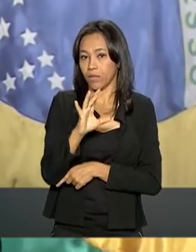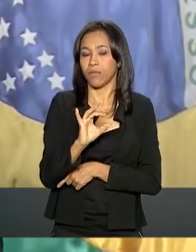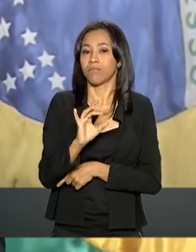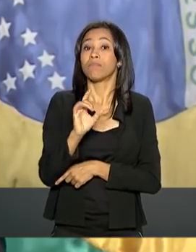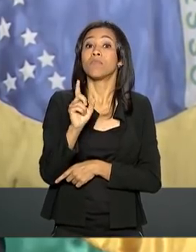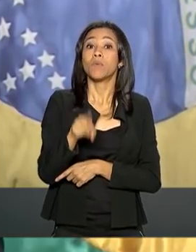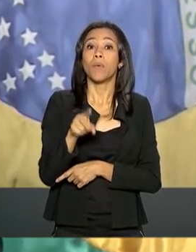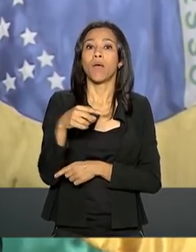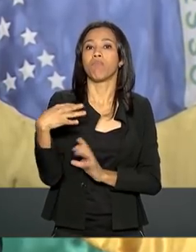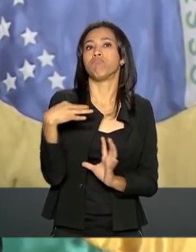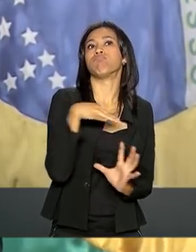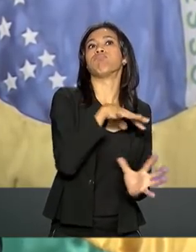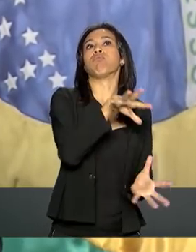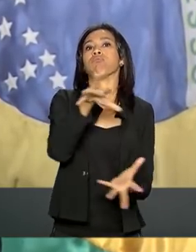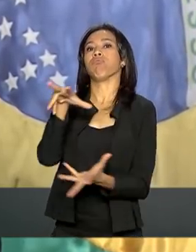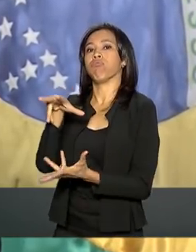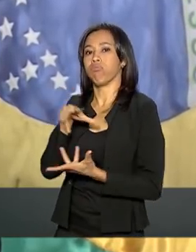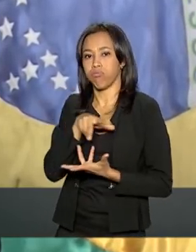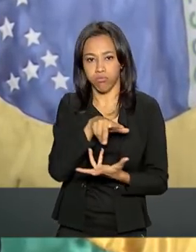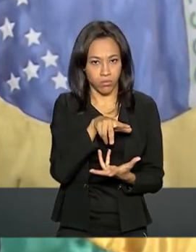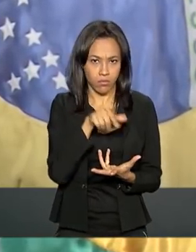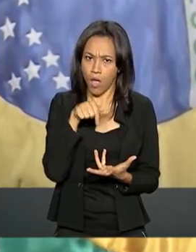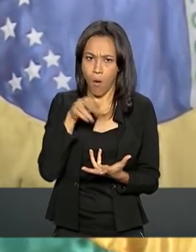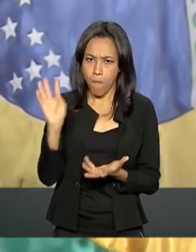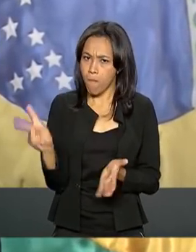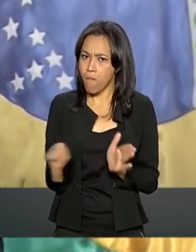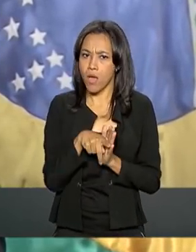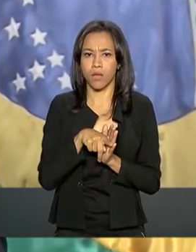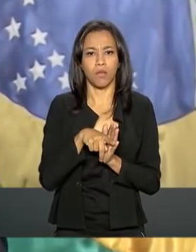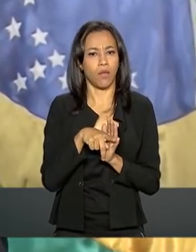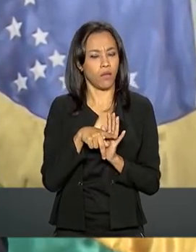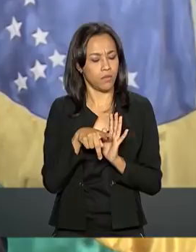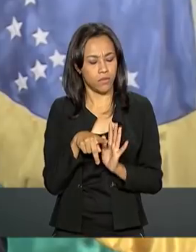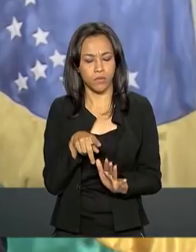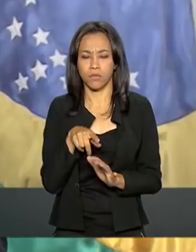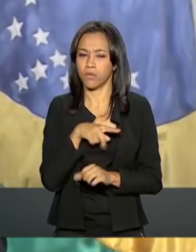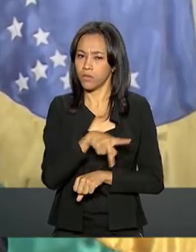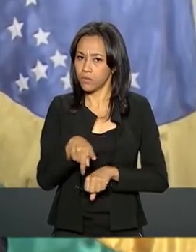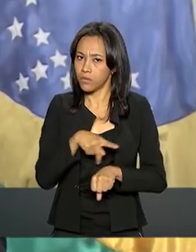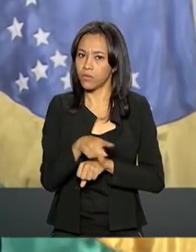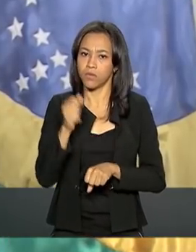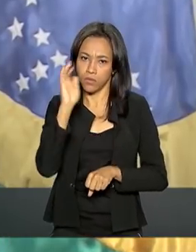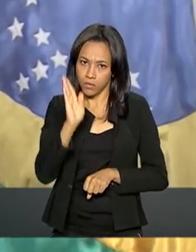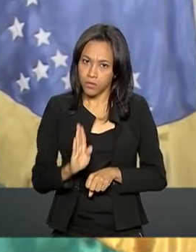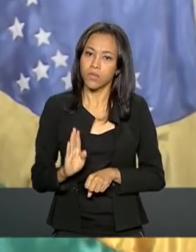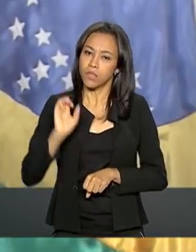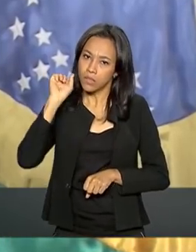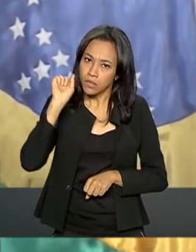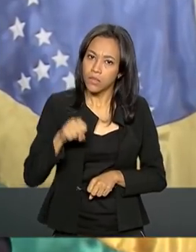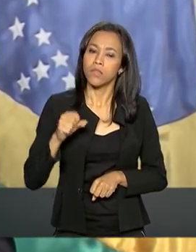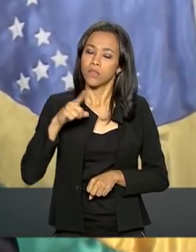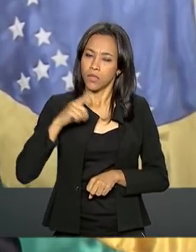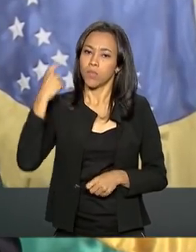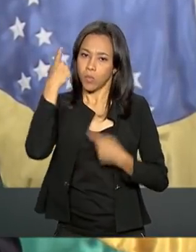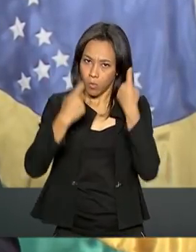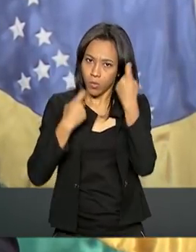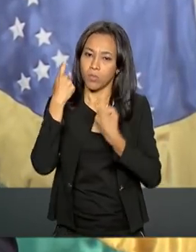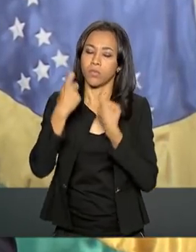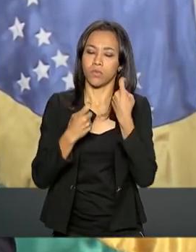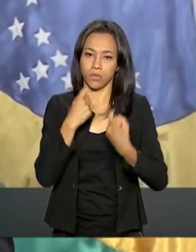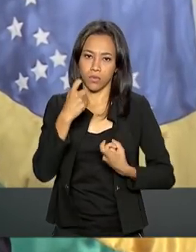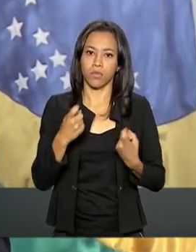internacionalizada. É um patriotismo da nossa parte, é uma preocupação, sim, de